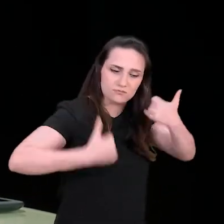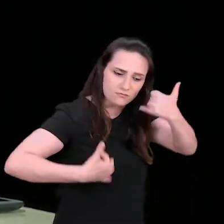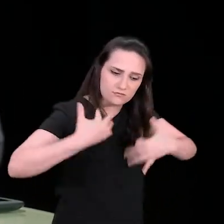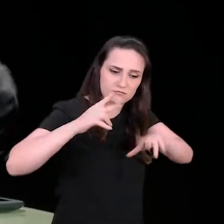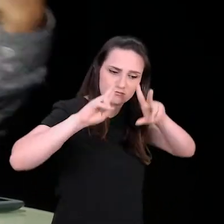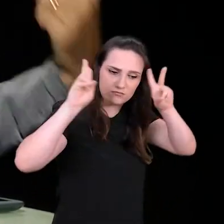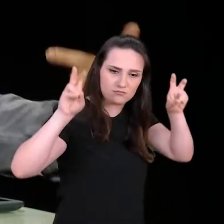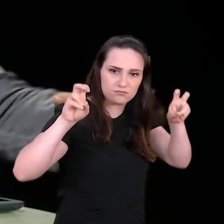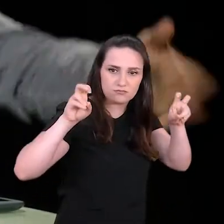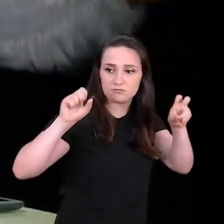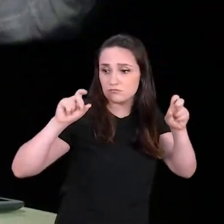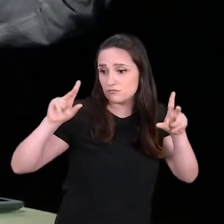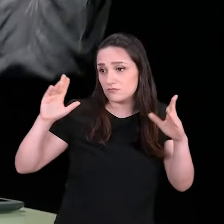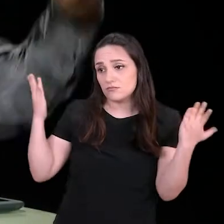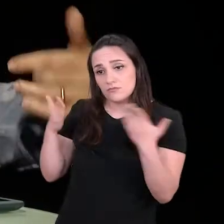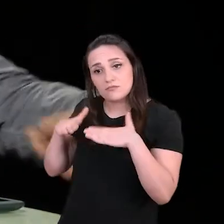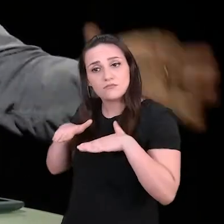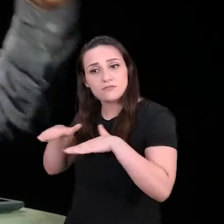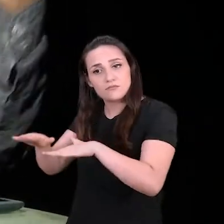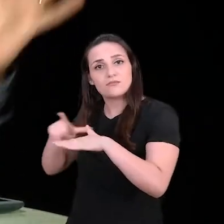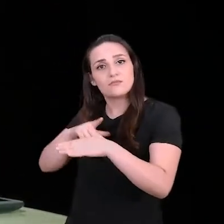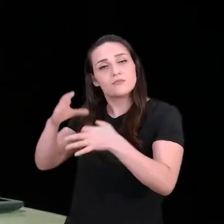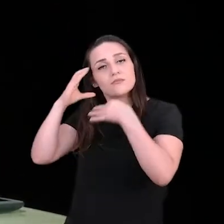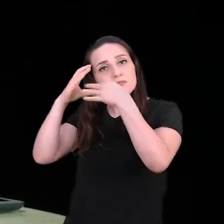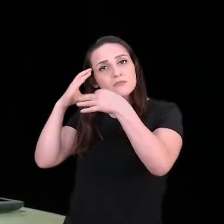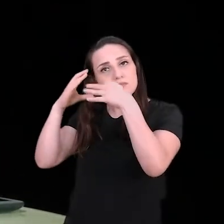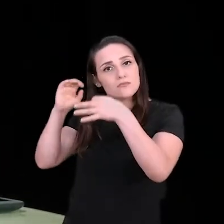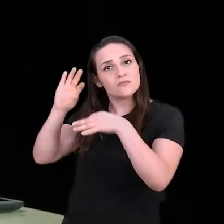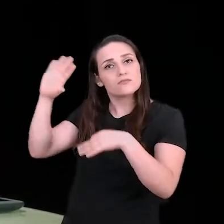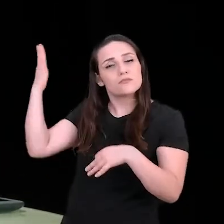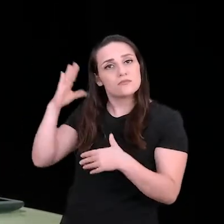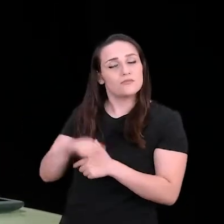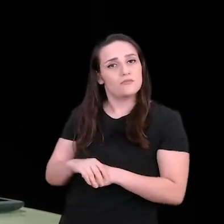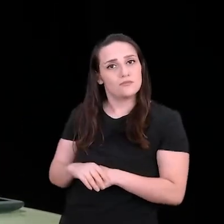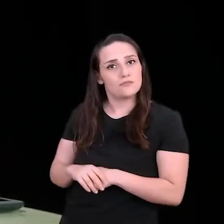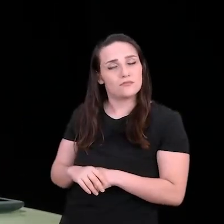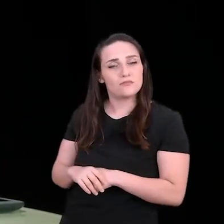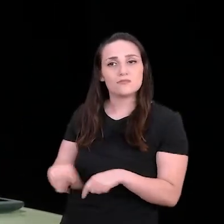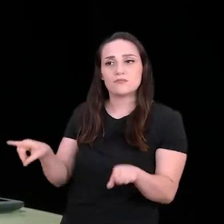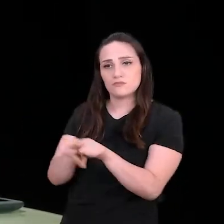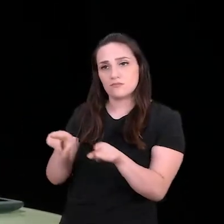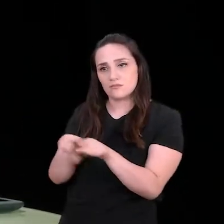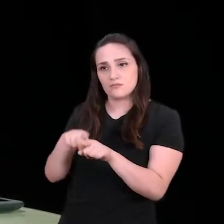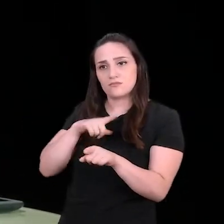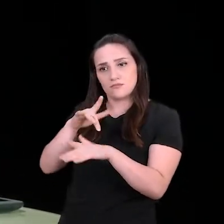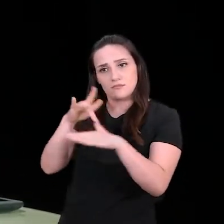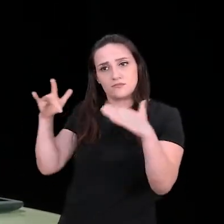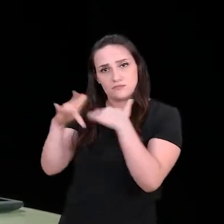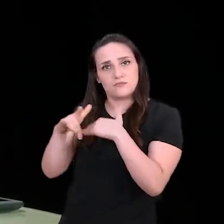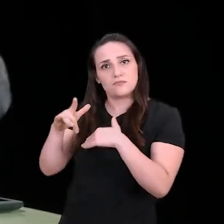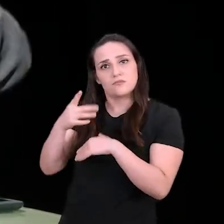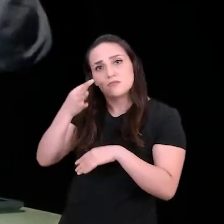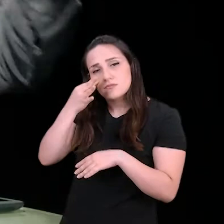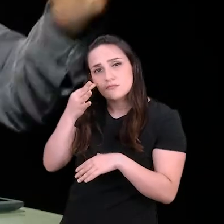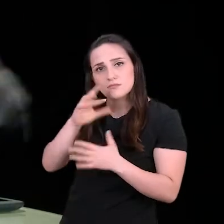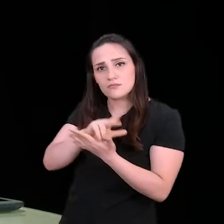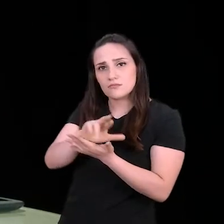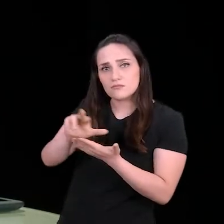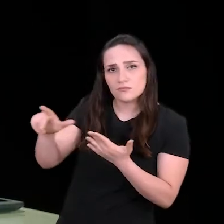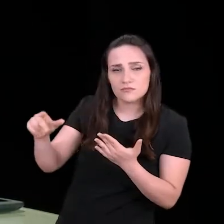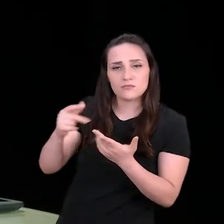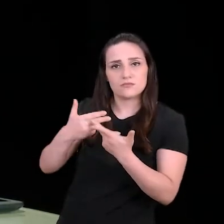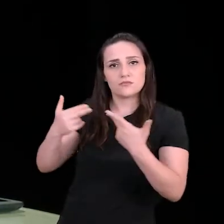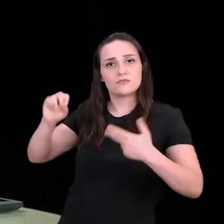essas situações, eu tenho uma transmissão ao vivo de rádio, de televisão rolando nesse momento, eu tenho transmissões ao vivo de vários e